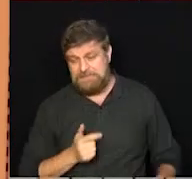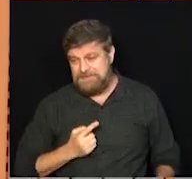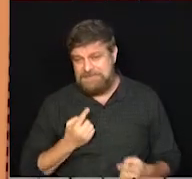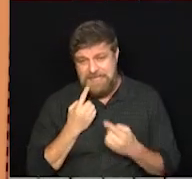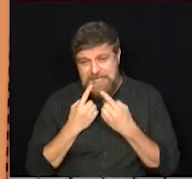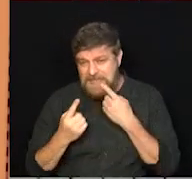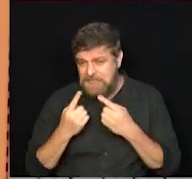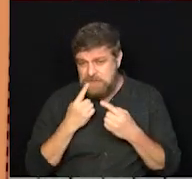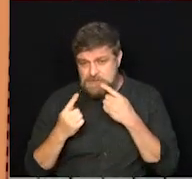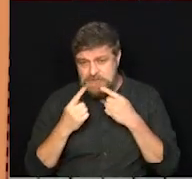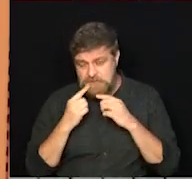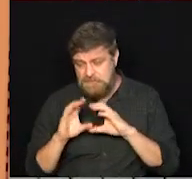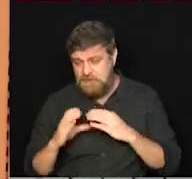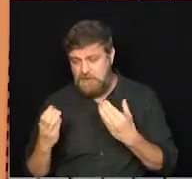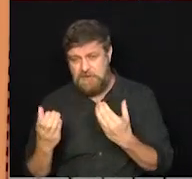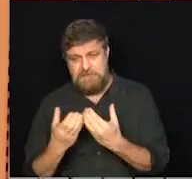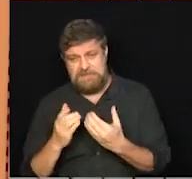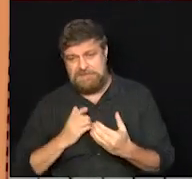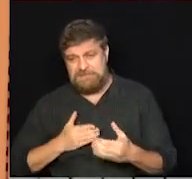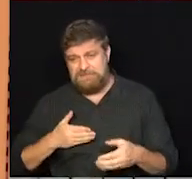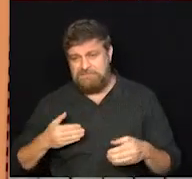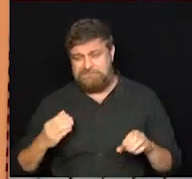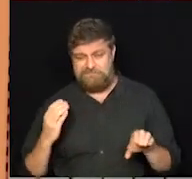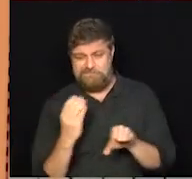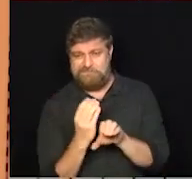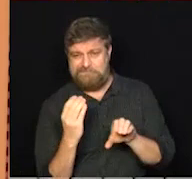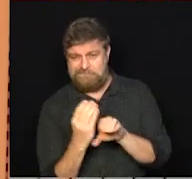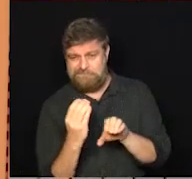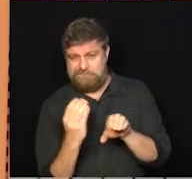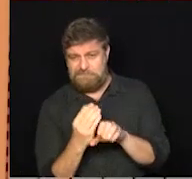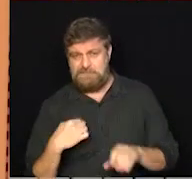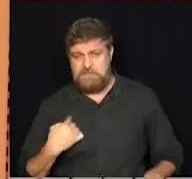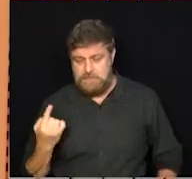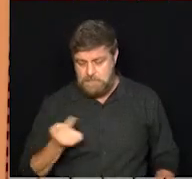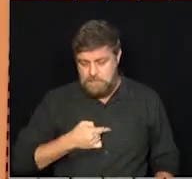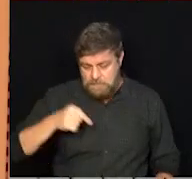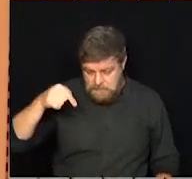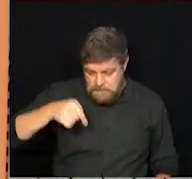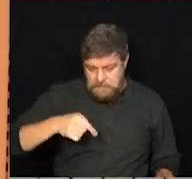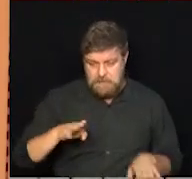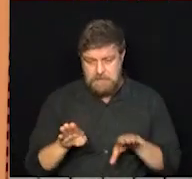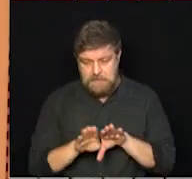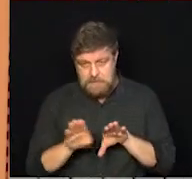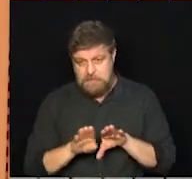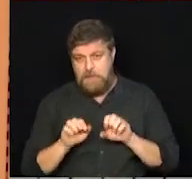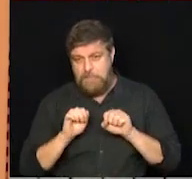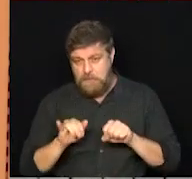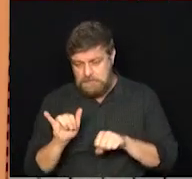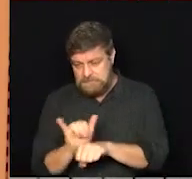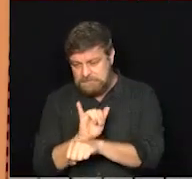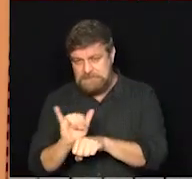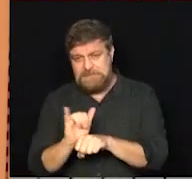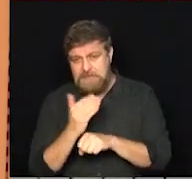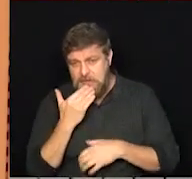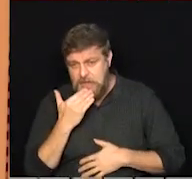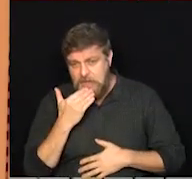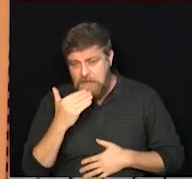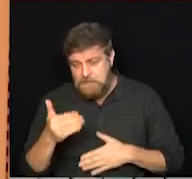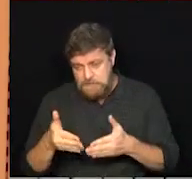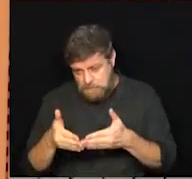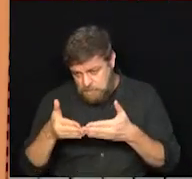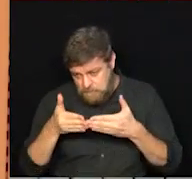diálogo com aquele coletivo por isso nós abrimos aqui hoje essa essa possibilidade pedindo licença